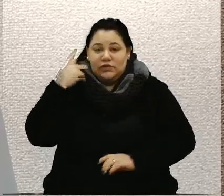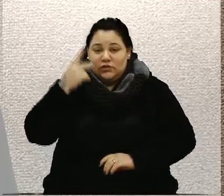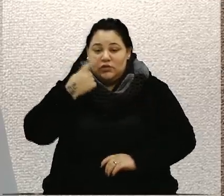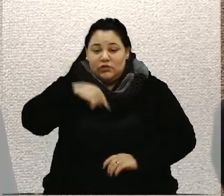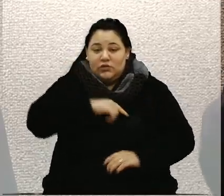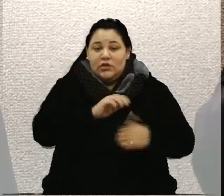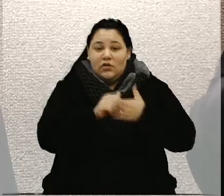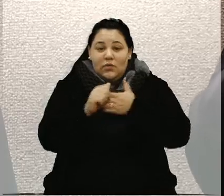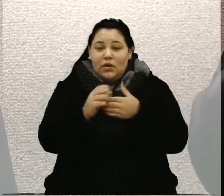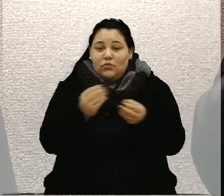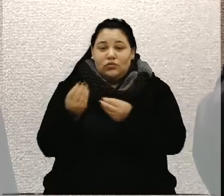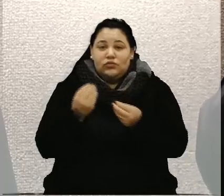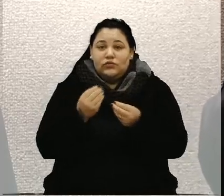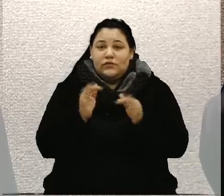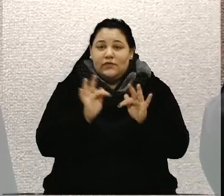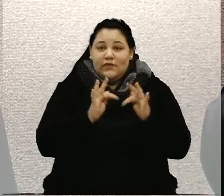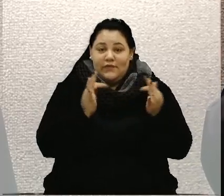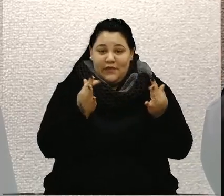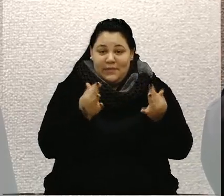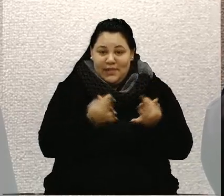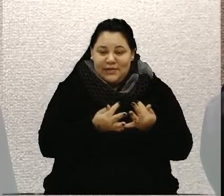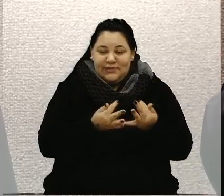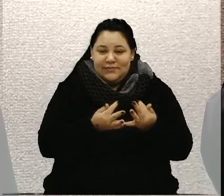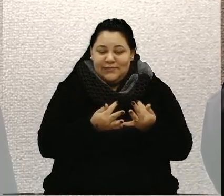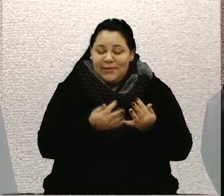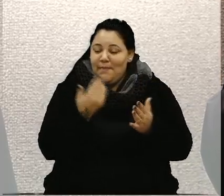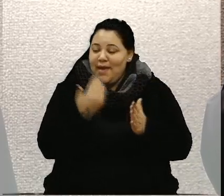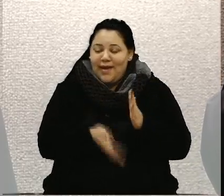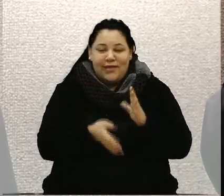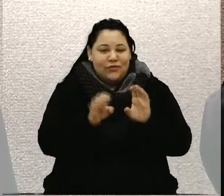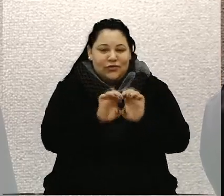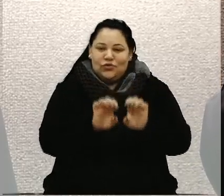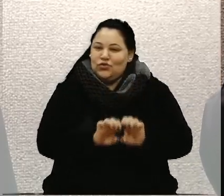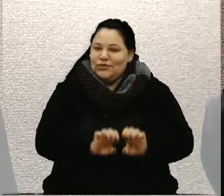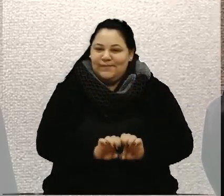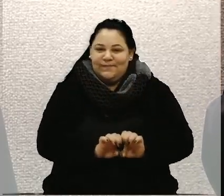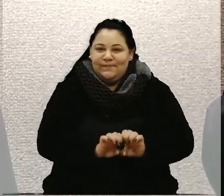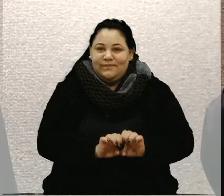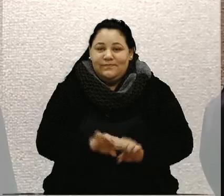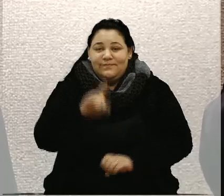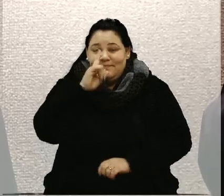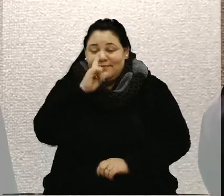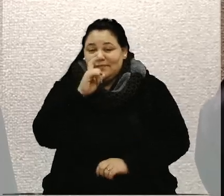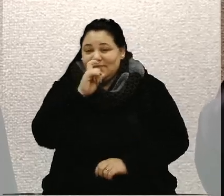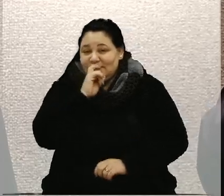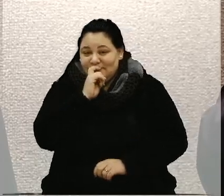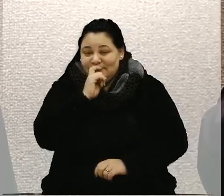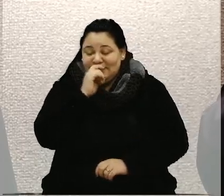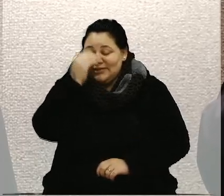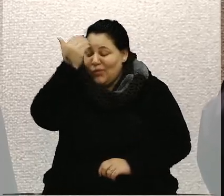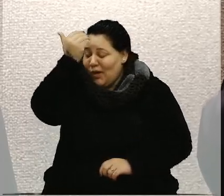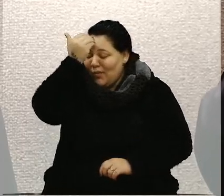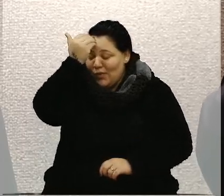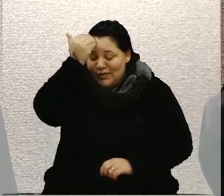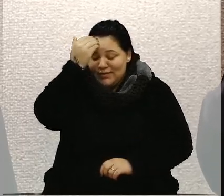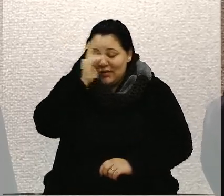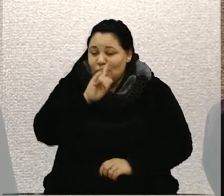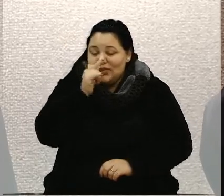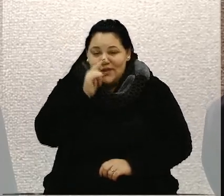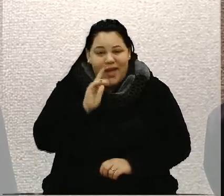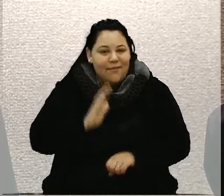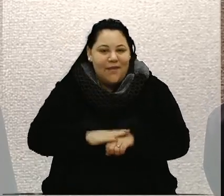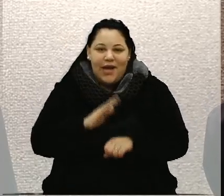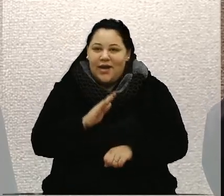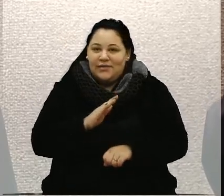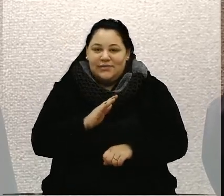muito famílias desestruturadas por isso. Pais e mães que não aguentam mais, não sabem